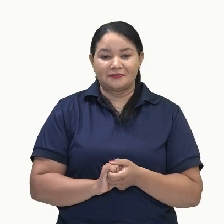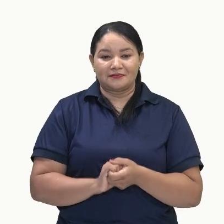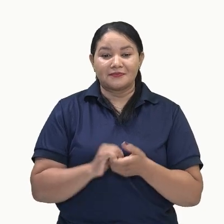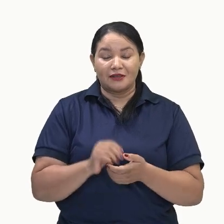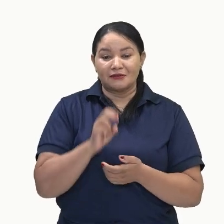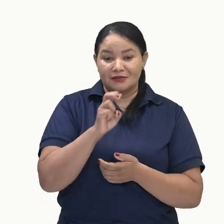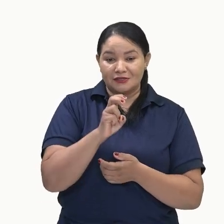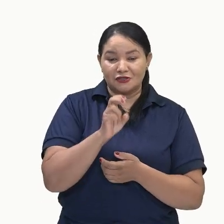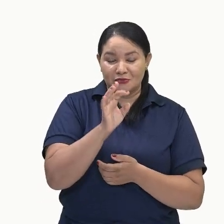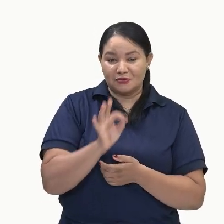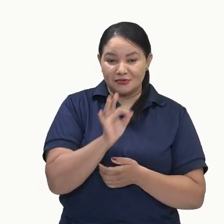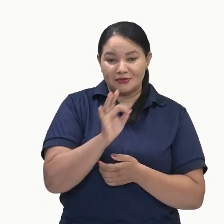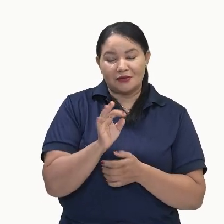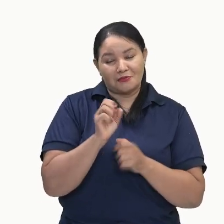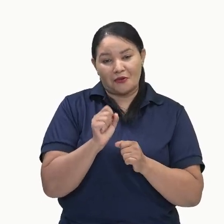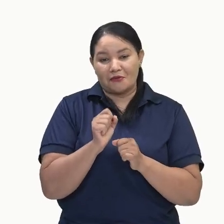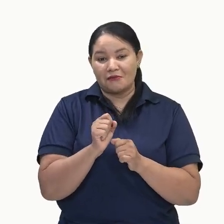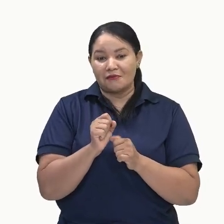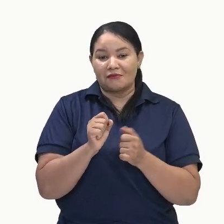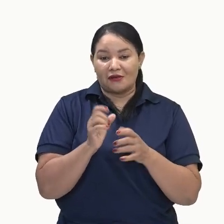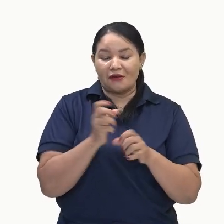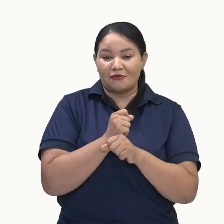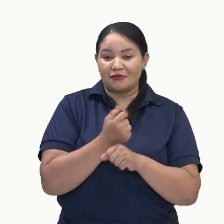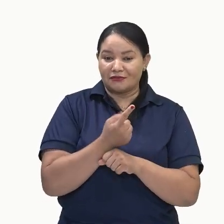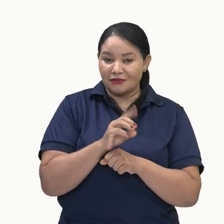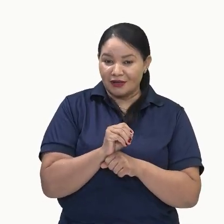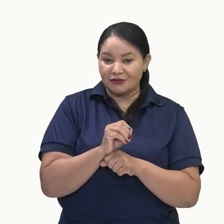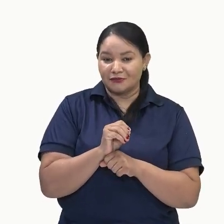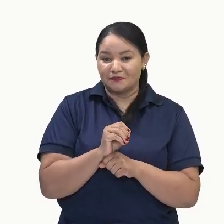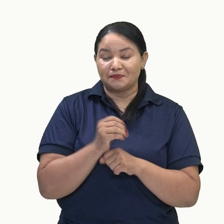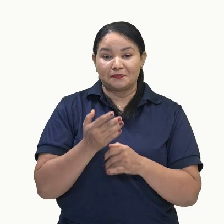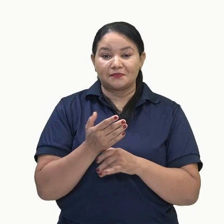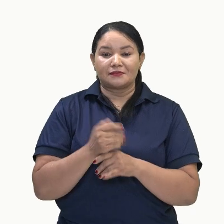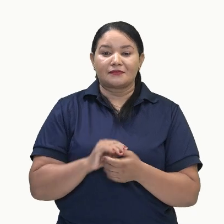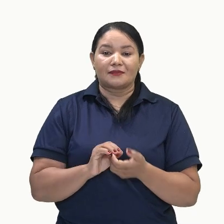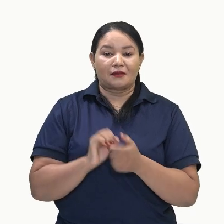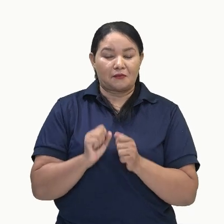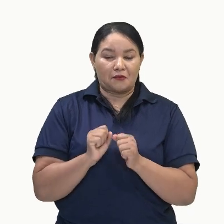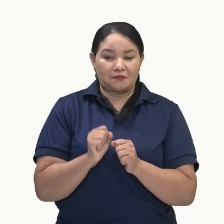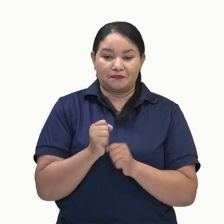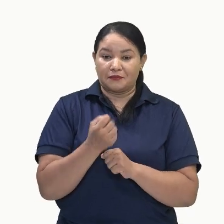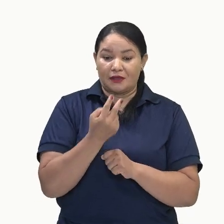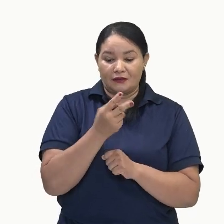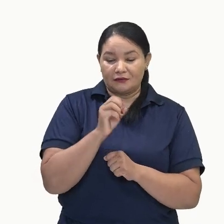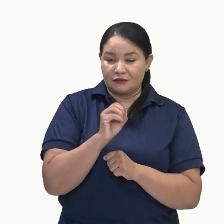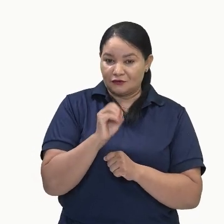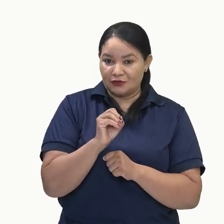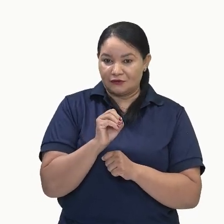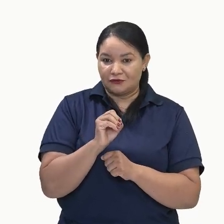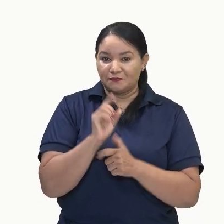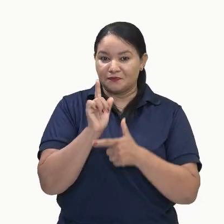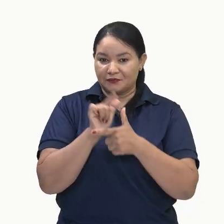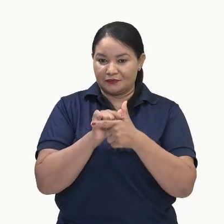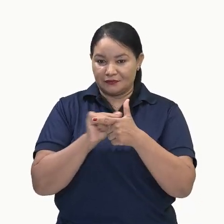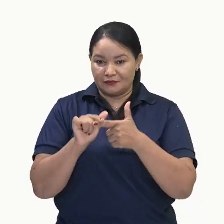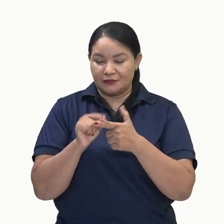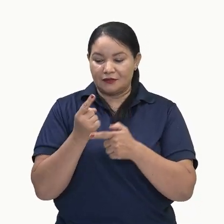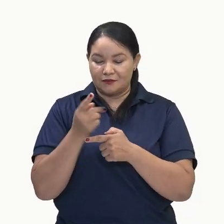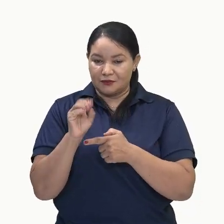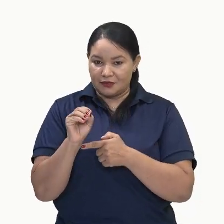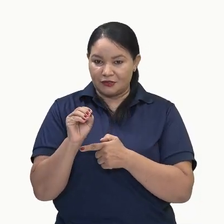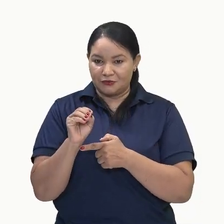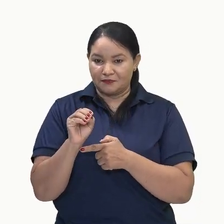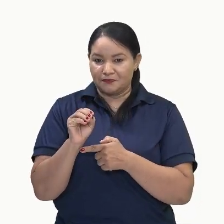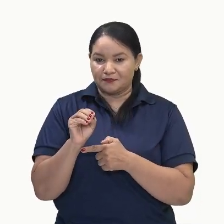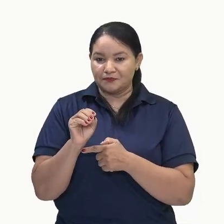200, nós podemos calcular 10%, mas você já sabe que para calcular 10%, você pega o 200 e divide por 10, em